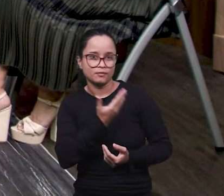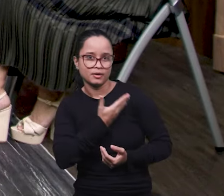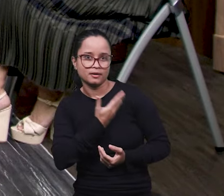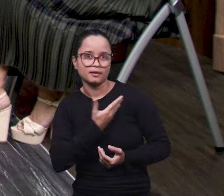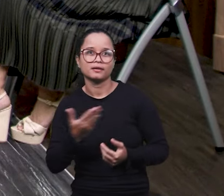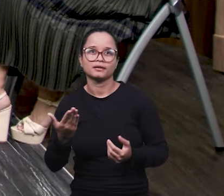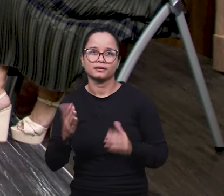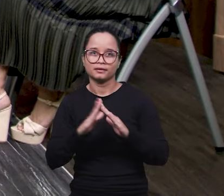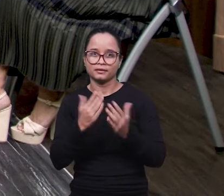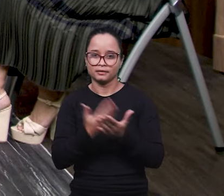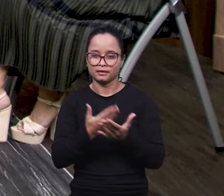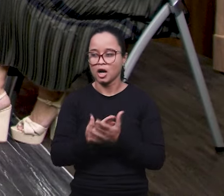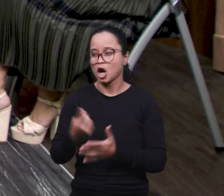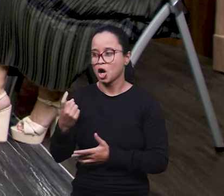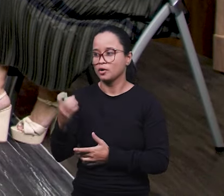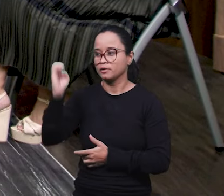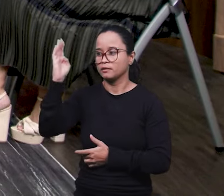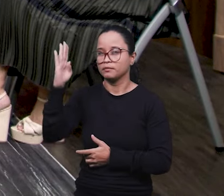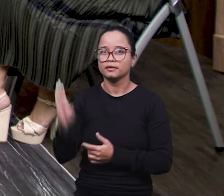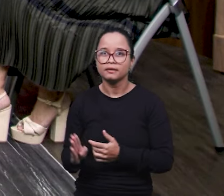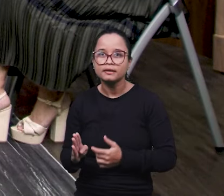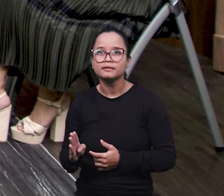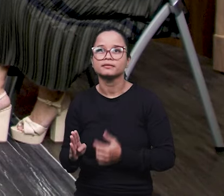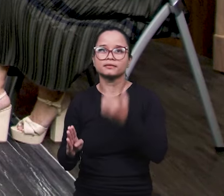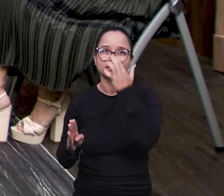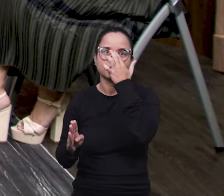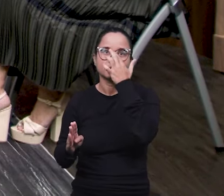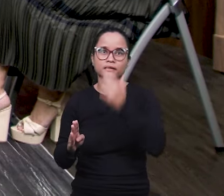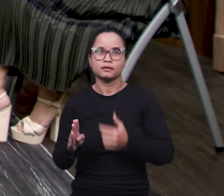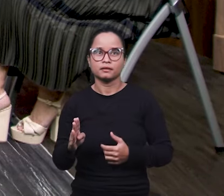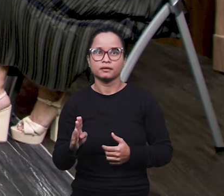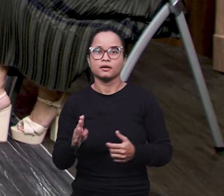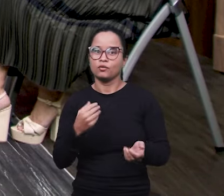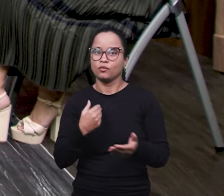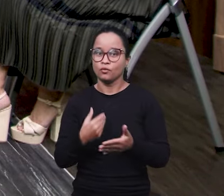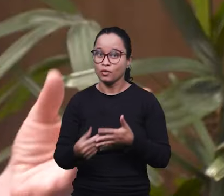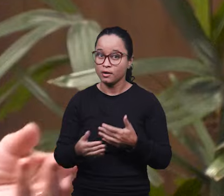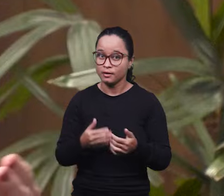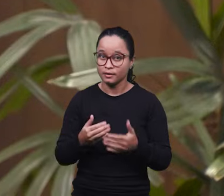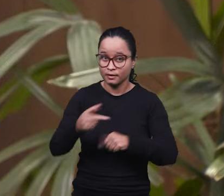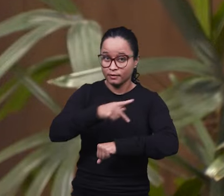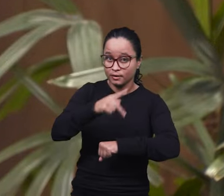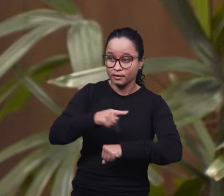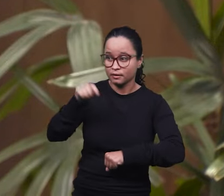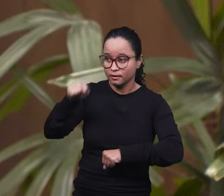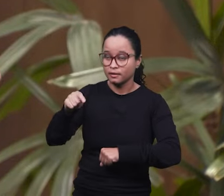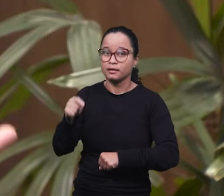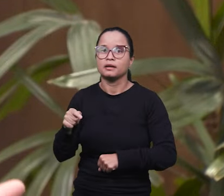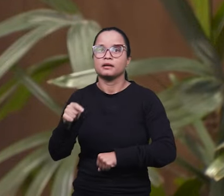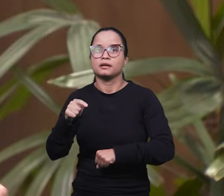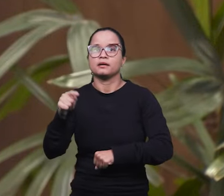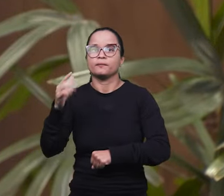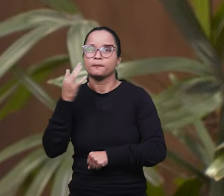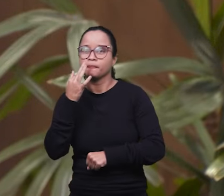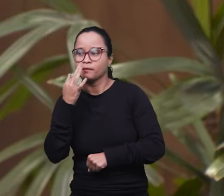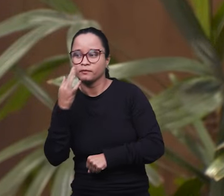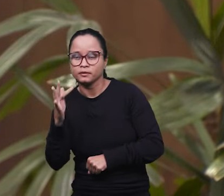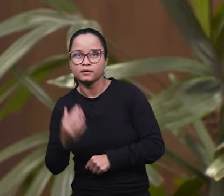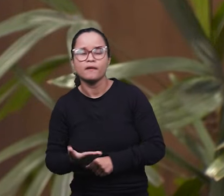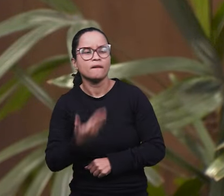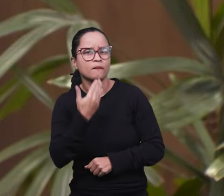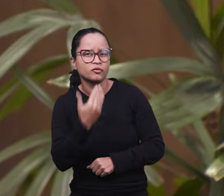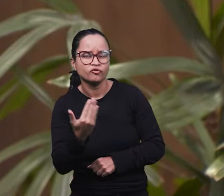brasileira ficou pensando né a única brasileira em qualquer país mas ali no meio dos Franceses e eles te ou virem